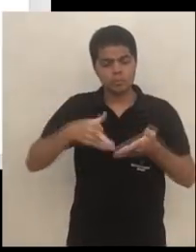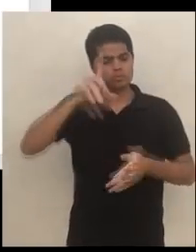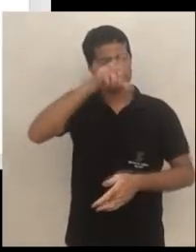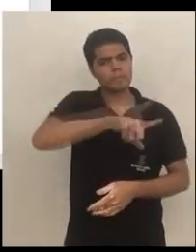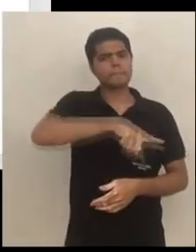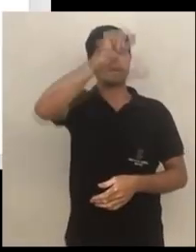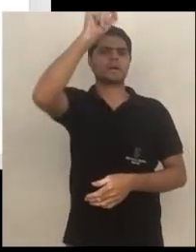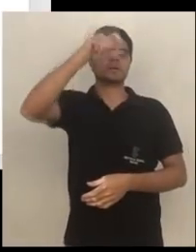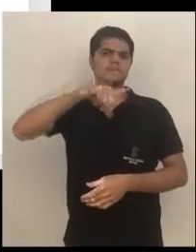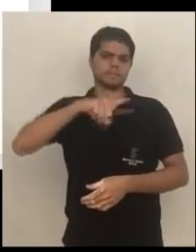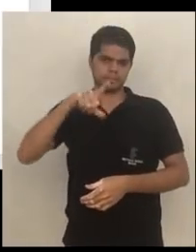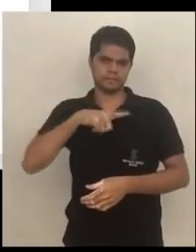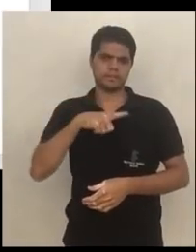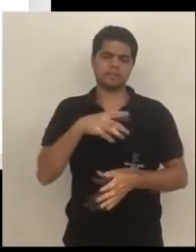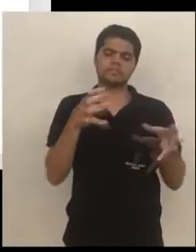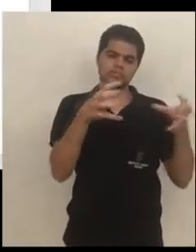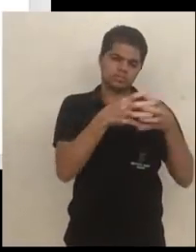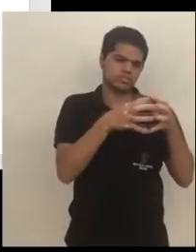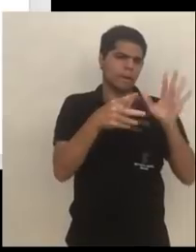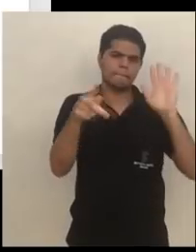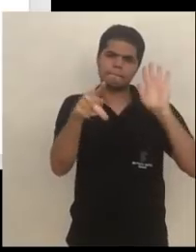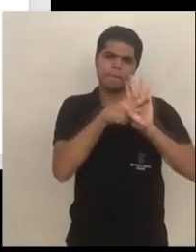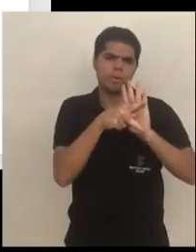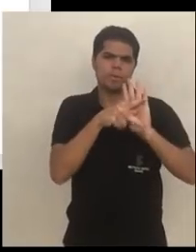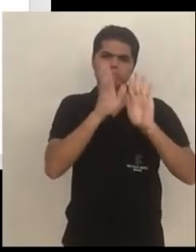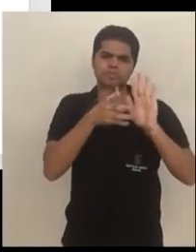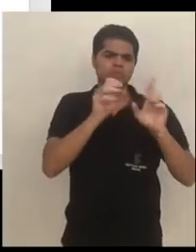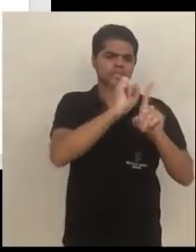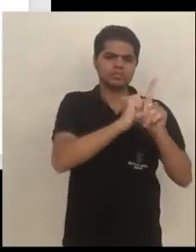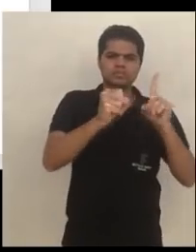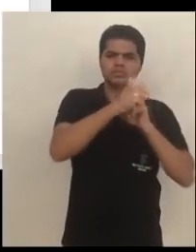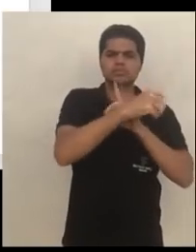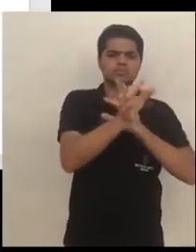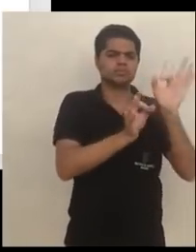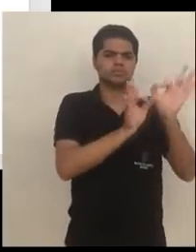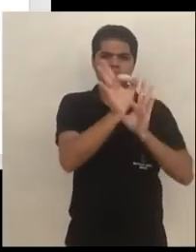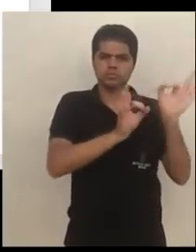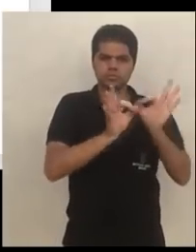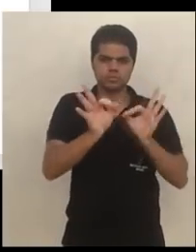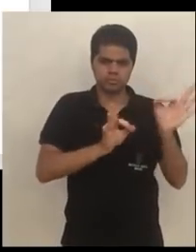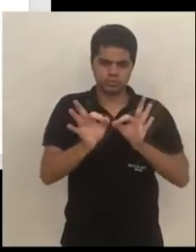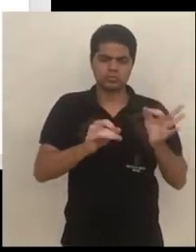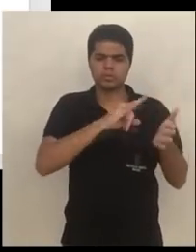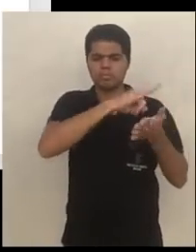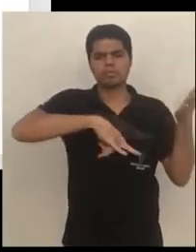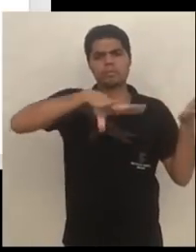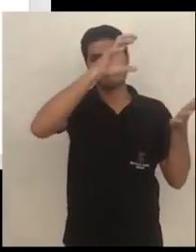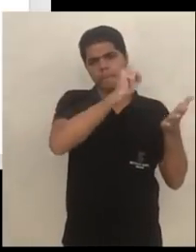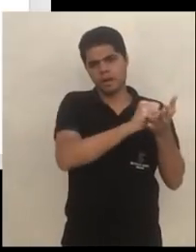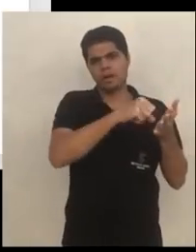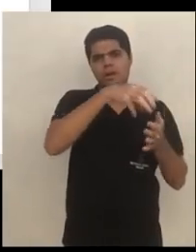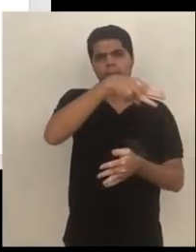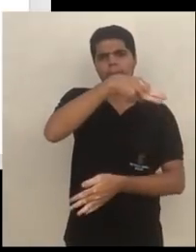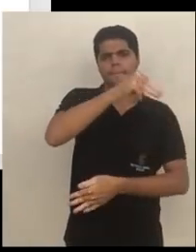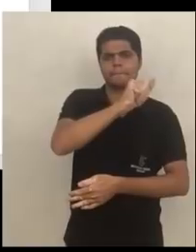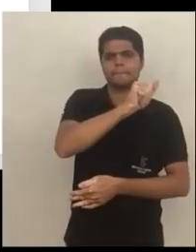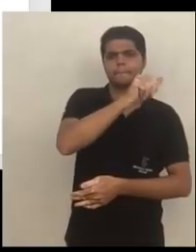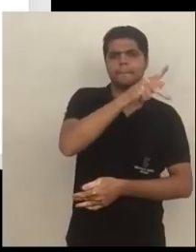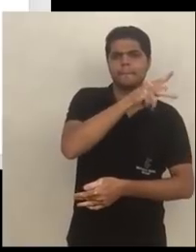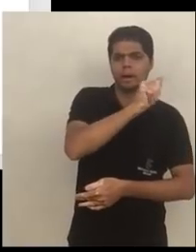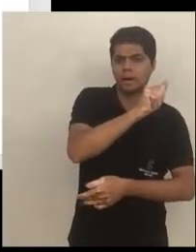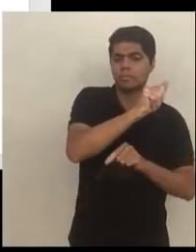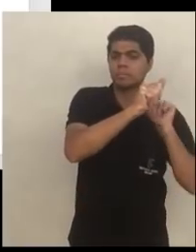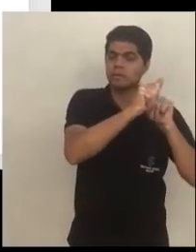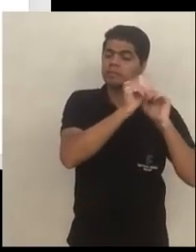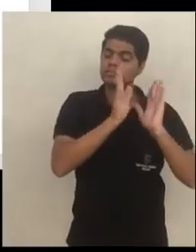contemplados com algum organismo de controle social, com alguma associação que está credenciada ao MAPA para